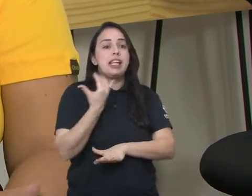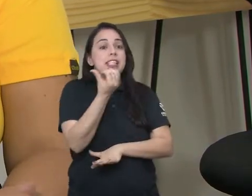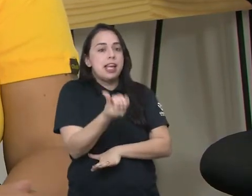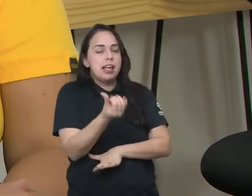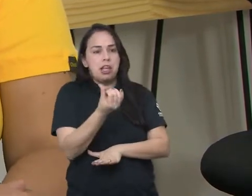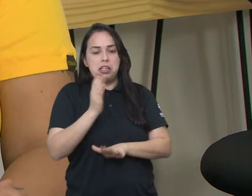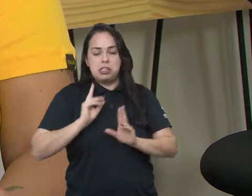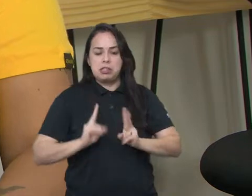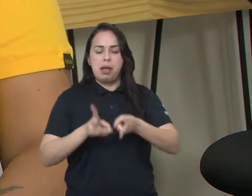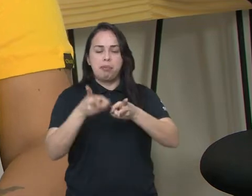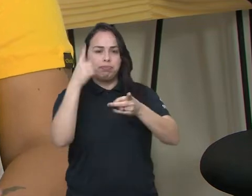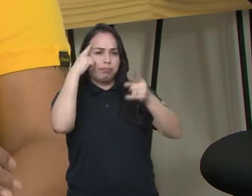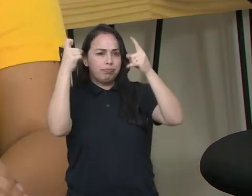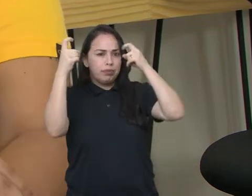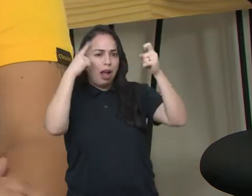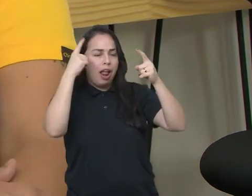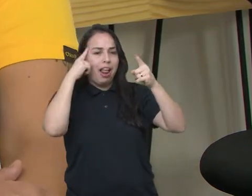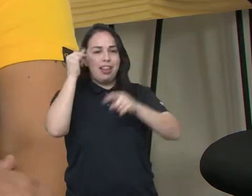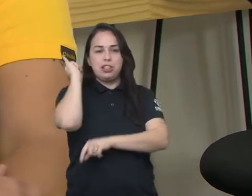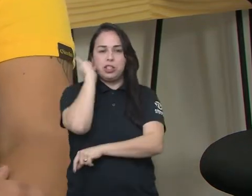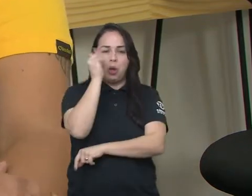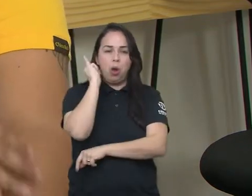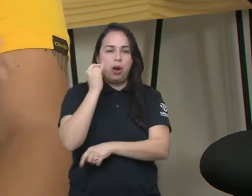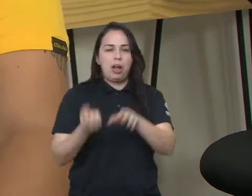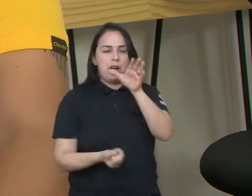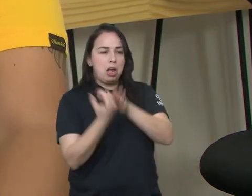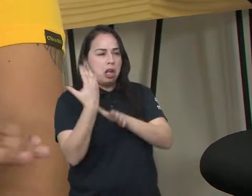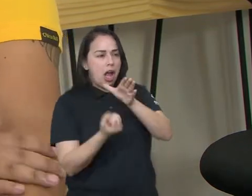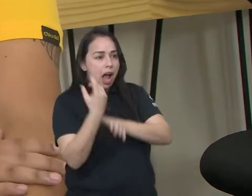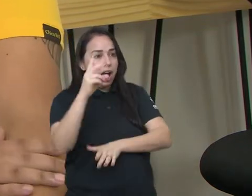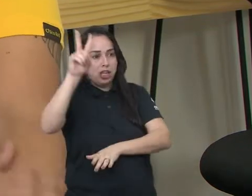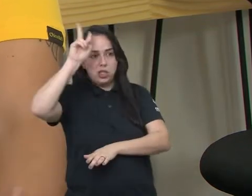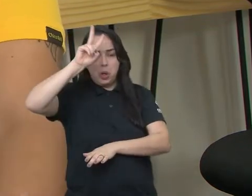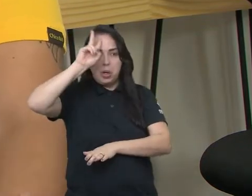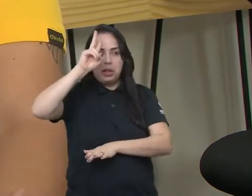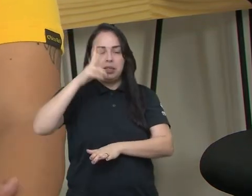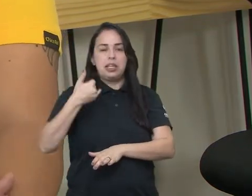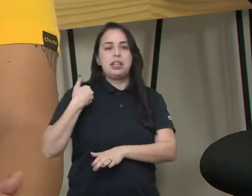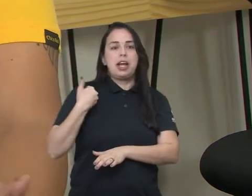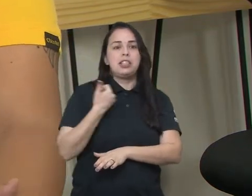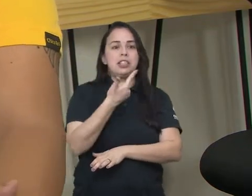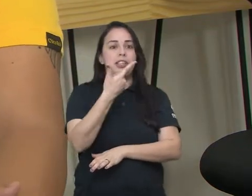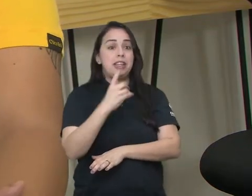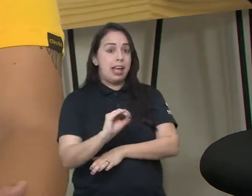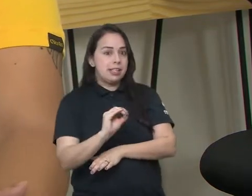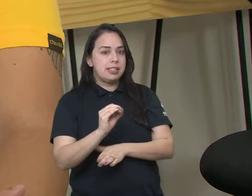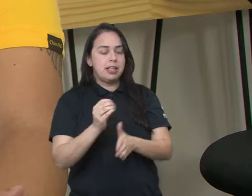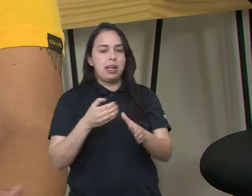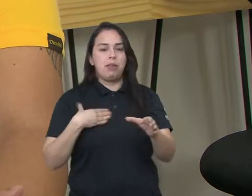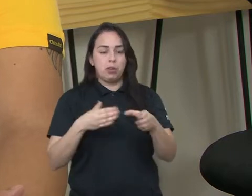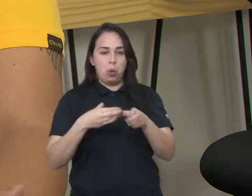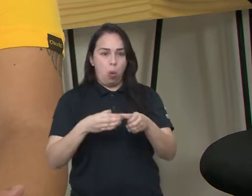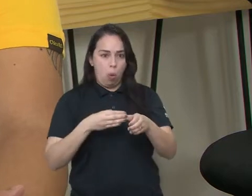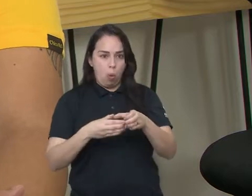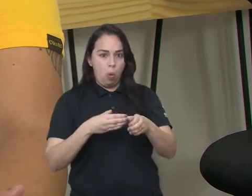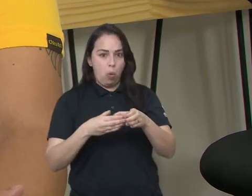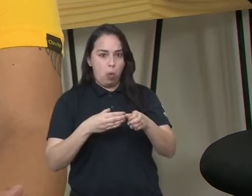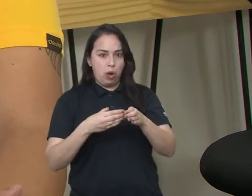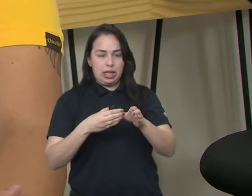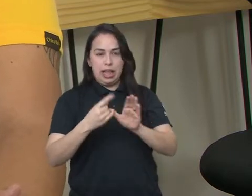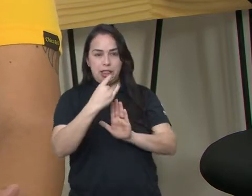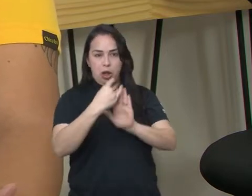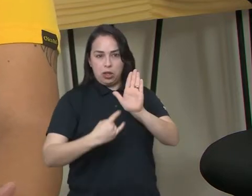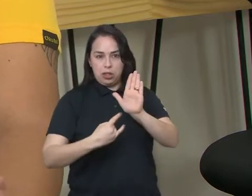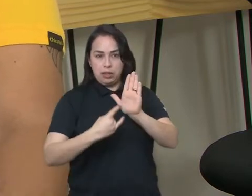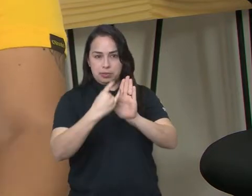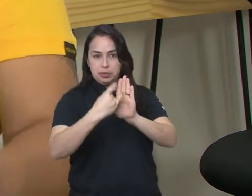fui muito criativa, gostava de contar história, inventar história. Com uns 10 anos eu ganhei um concurso